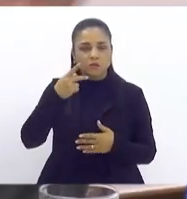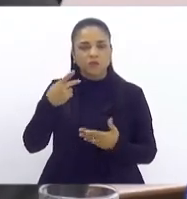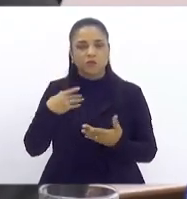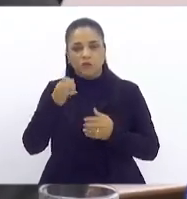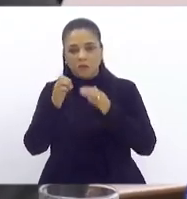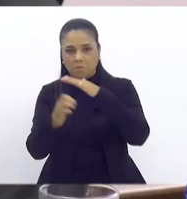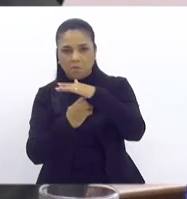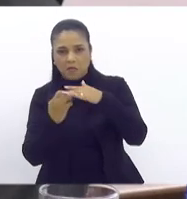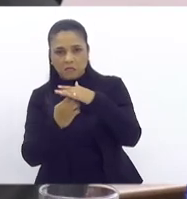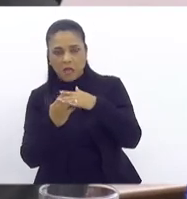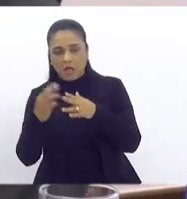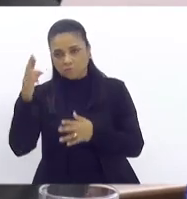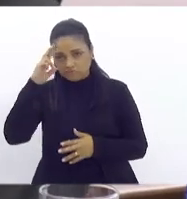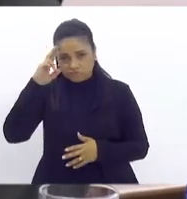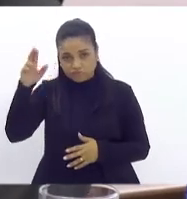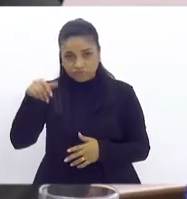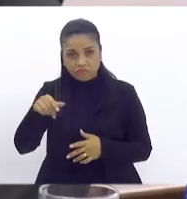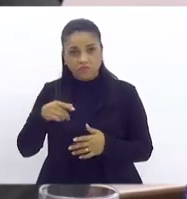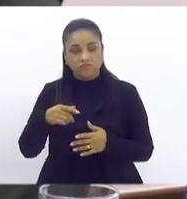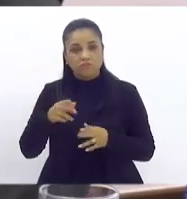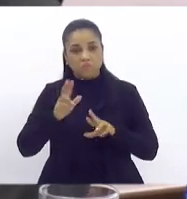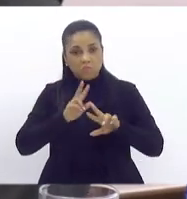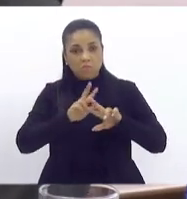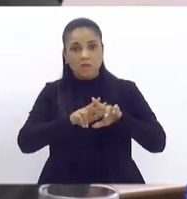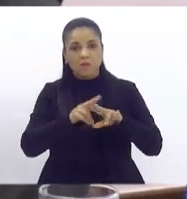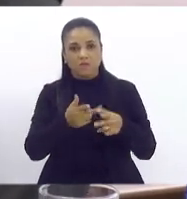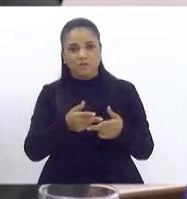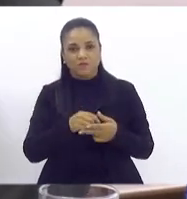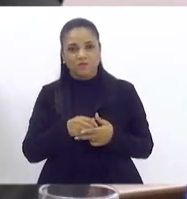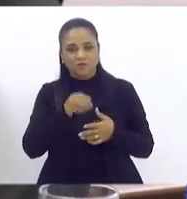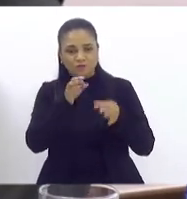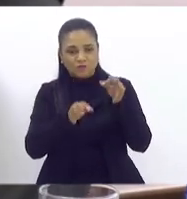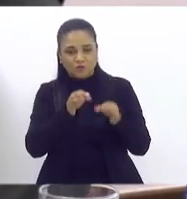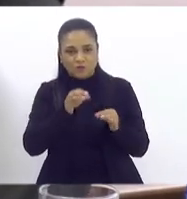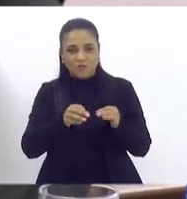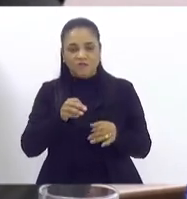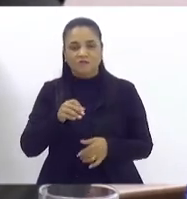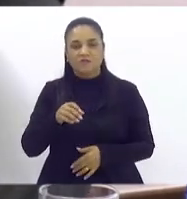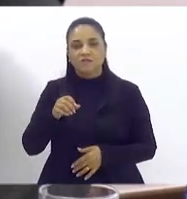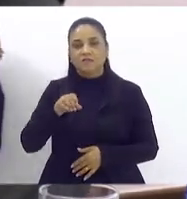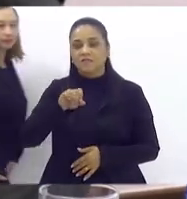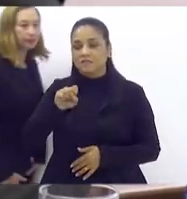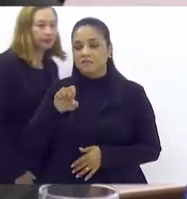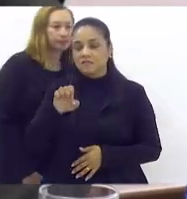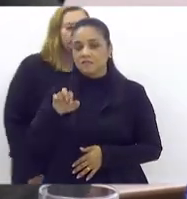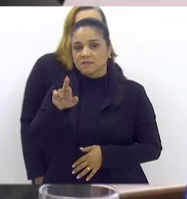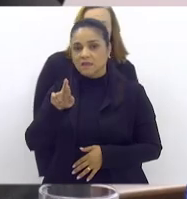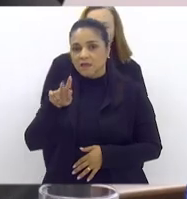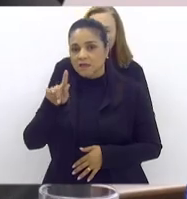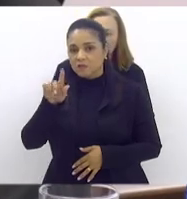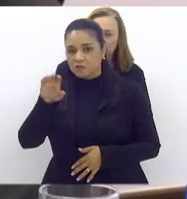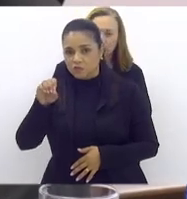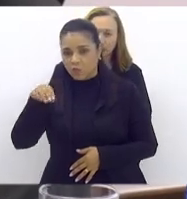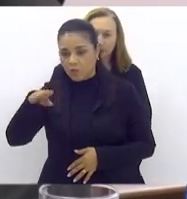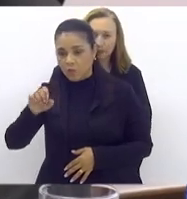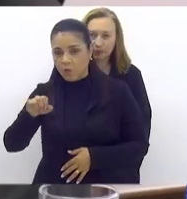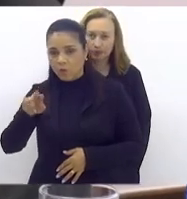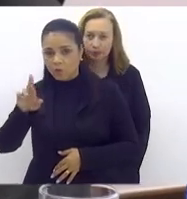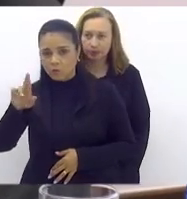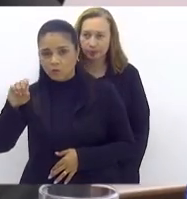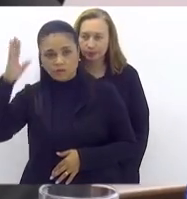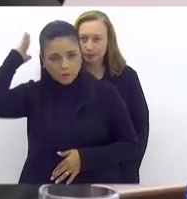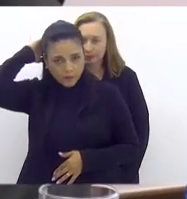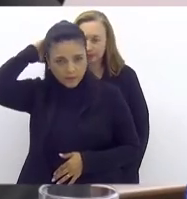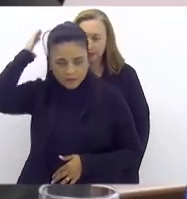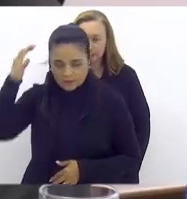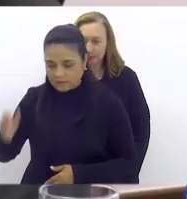coei pelo pelo então juiz Sérgio moro em no Paraná n é que colecionou um número